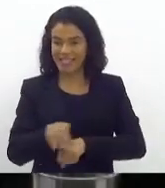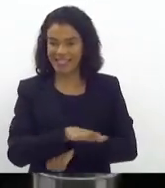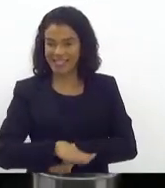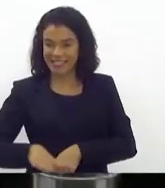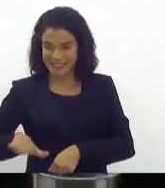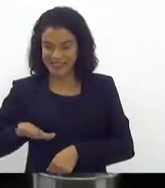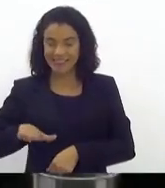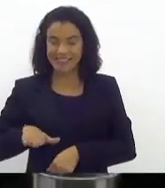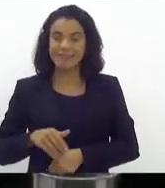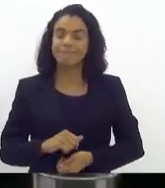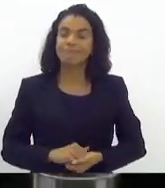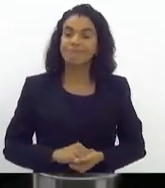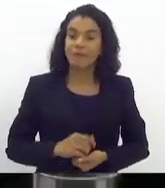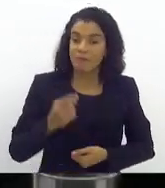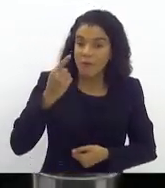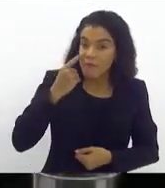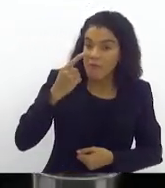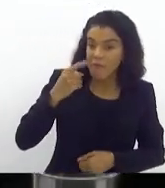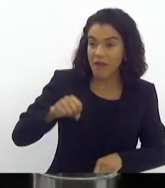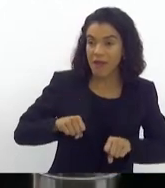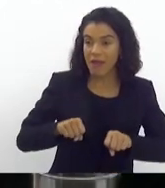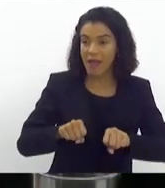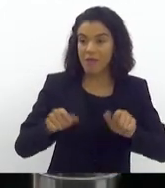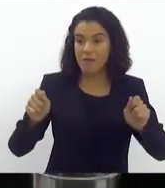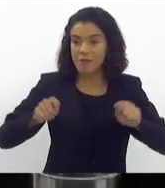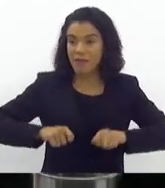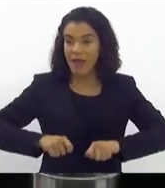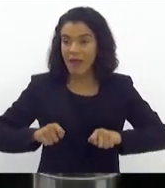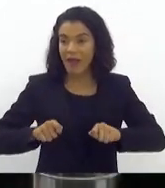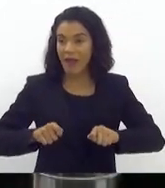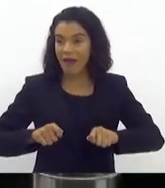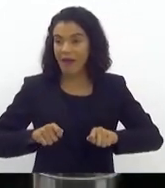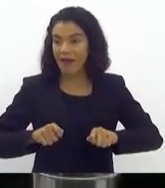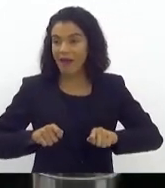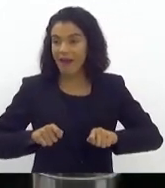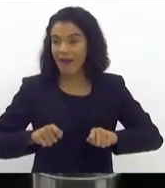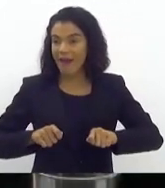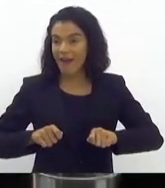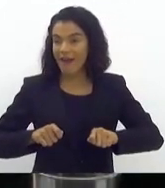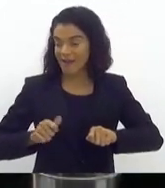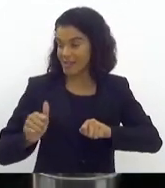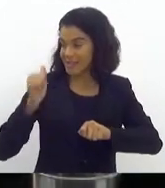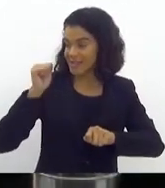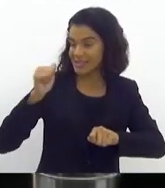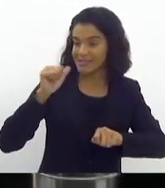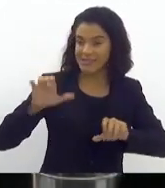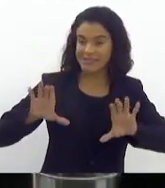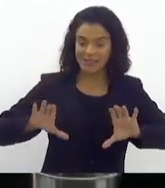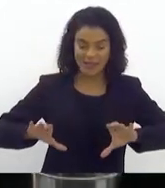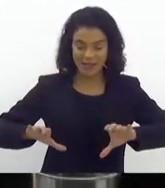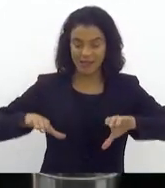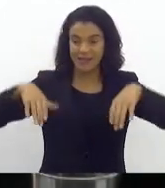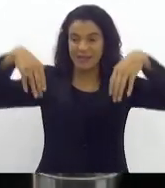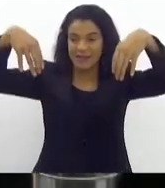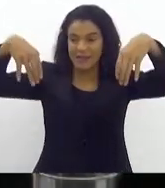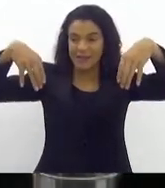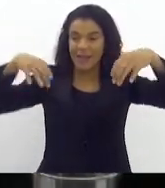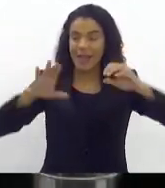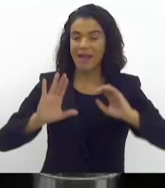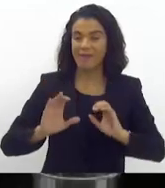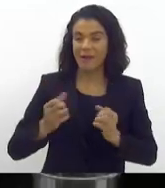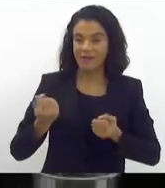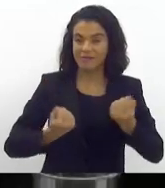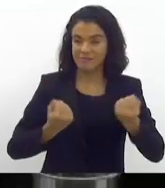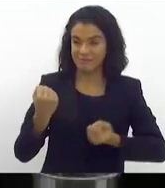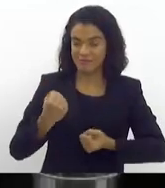época. Vamos ver se o carrinho cabe na mala. Aí, para caber na mala,